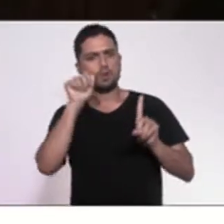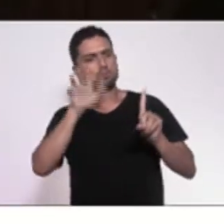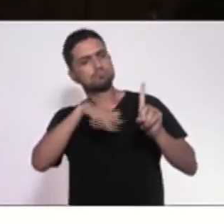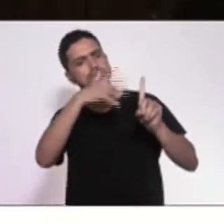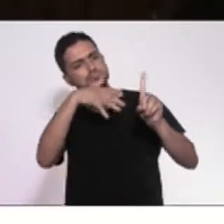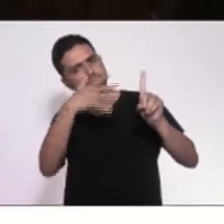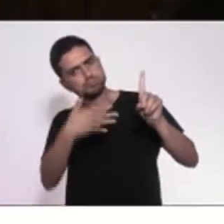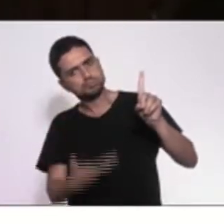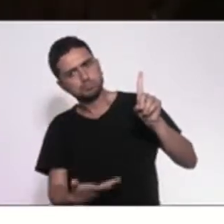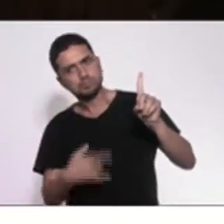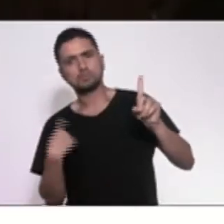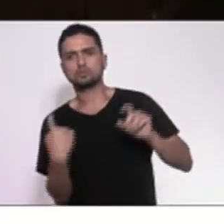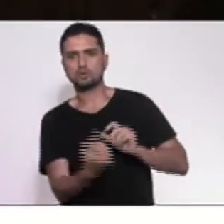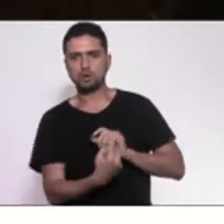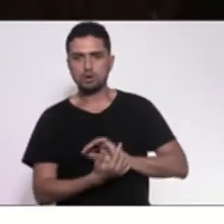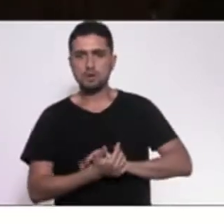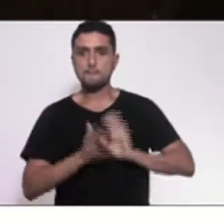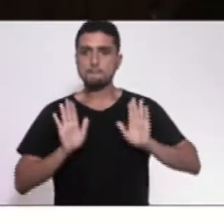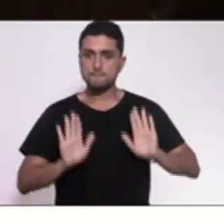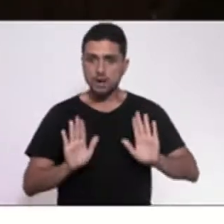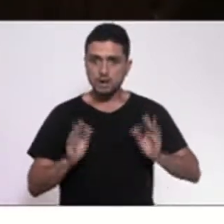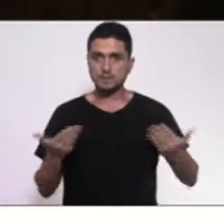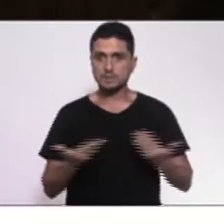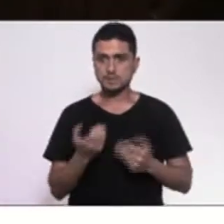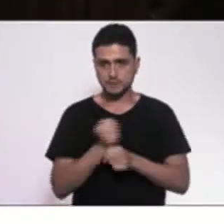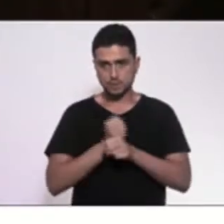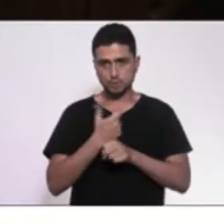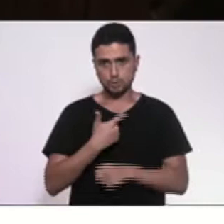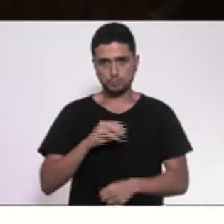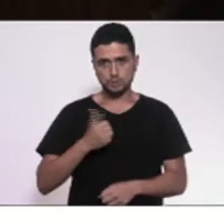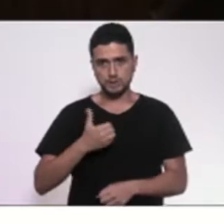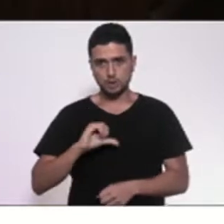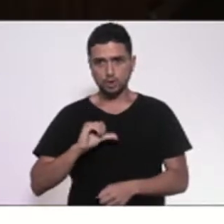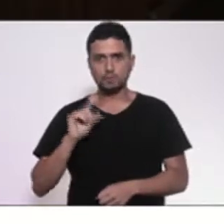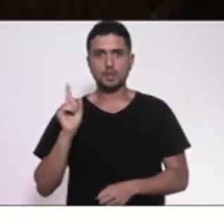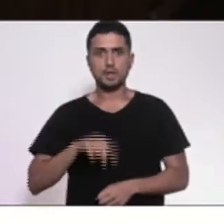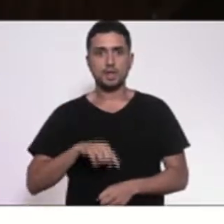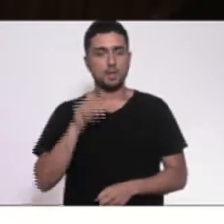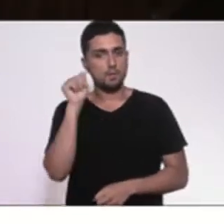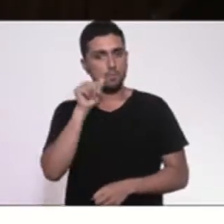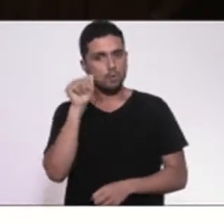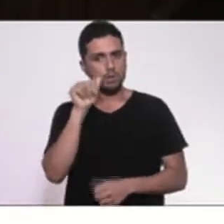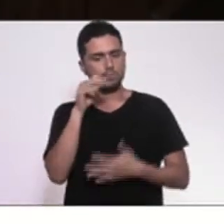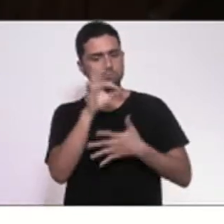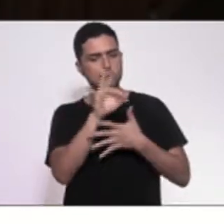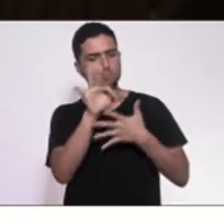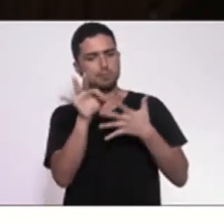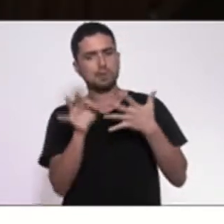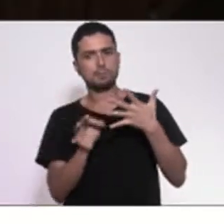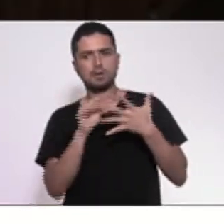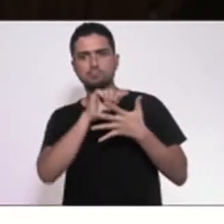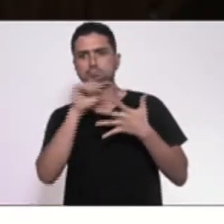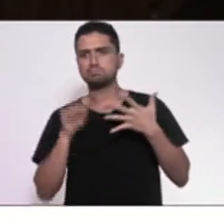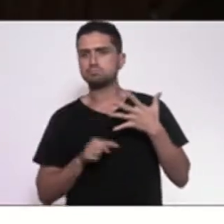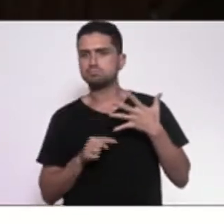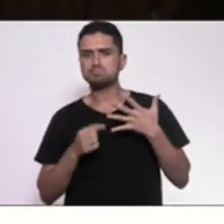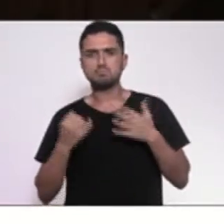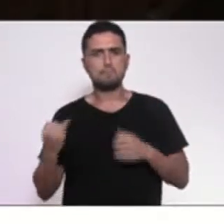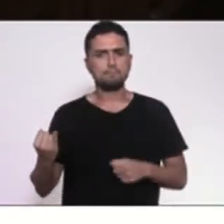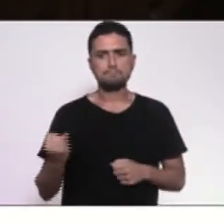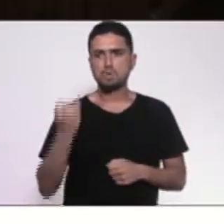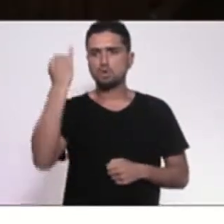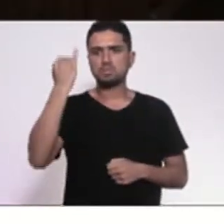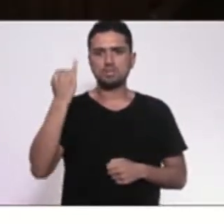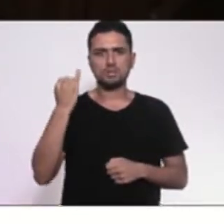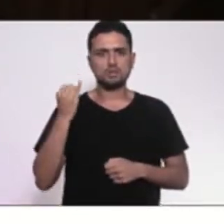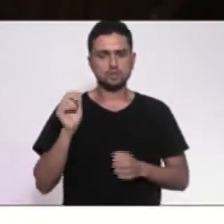nós, mas, nesse ano de 2019, são essas que destacamos pela sua figura coletiva